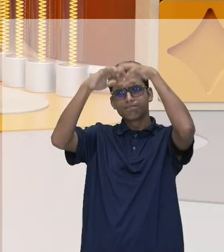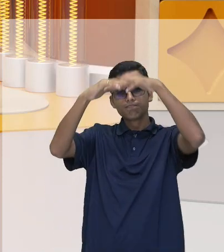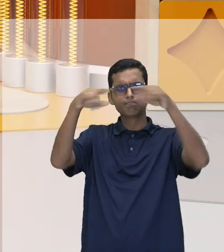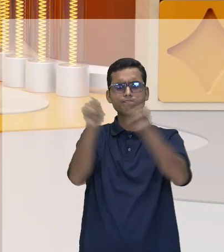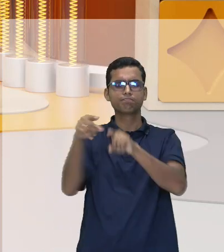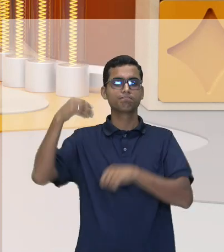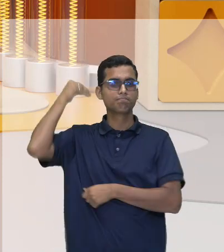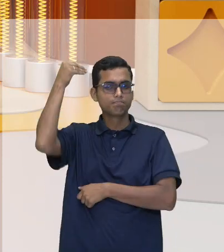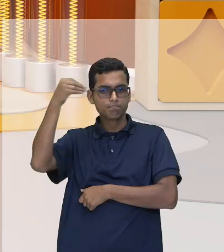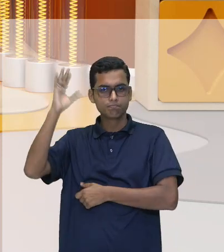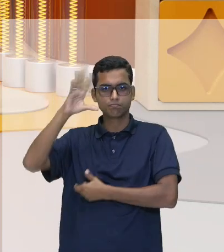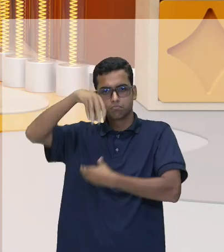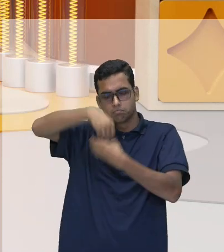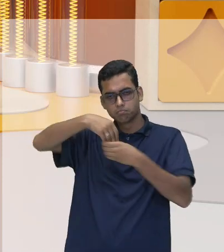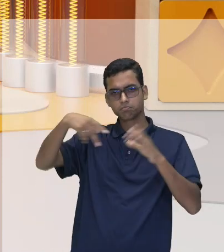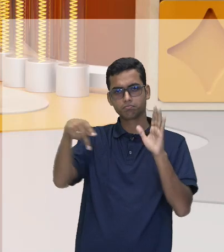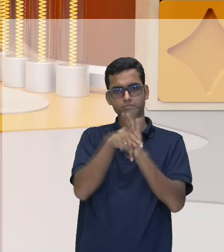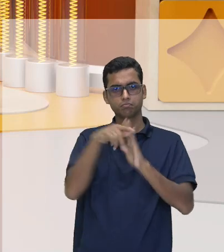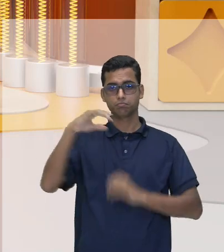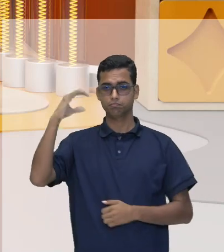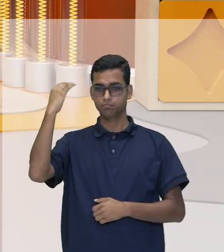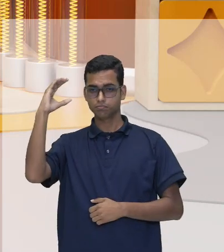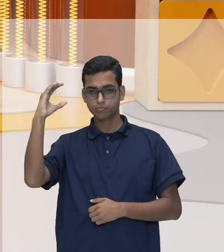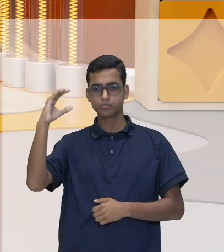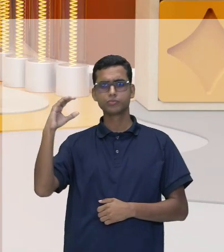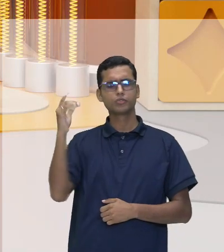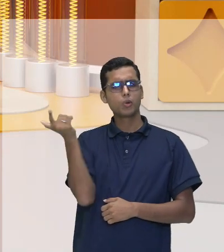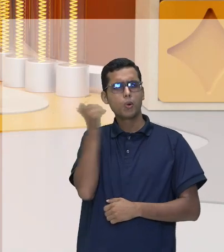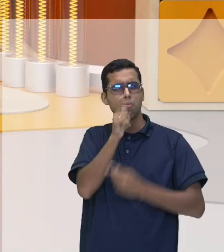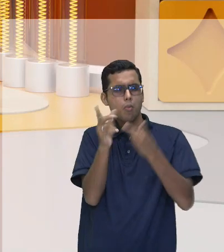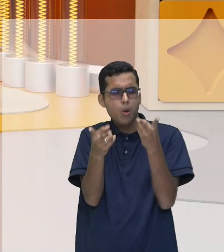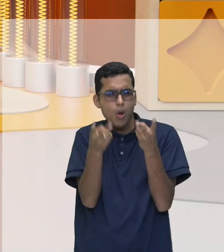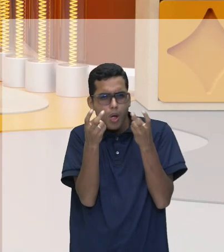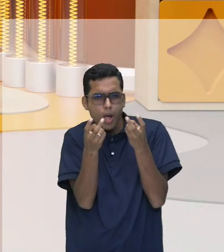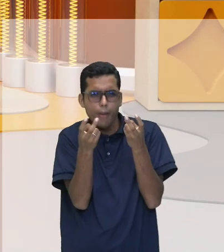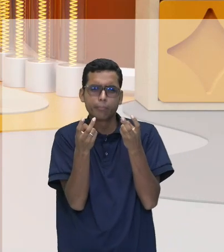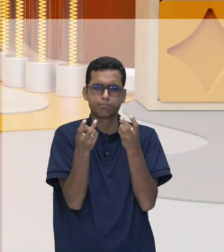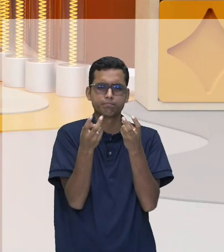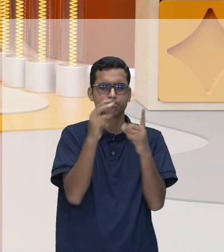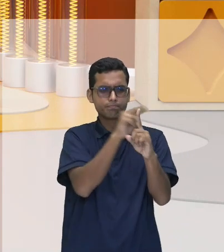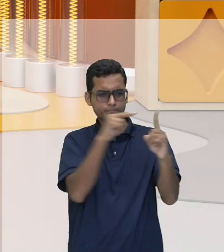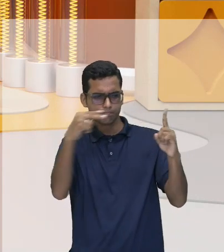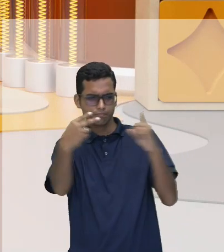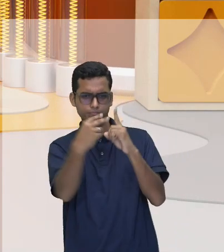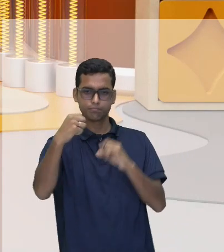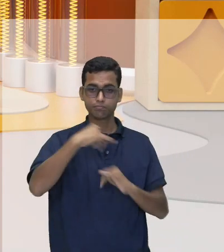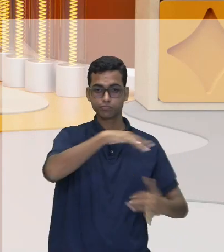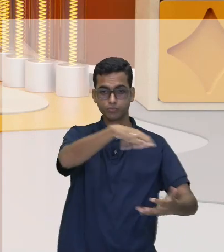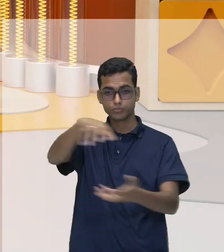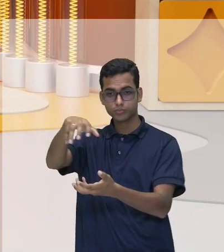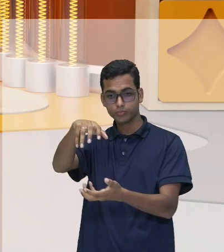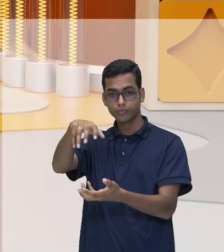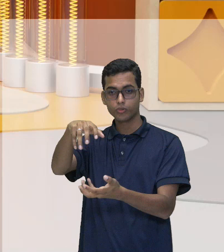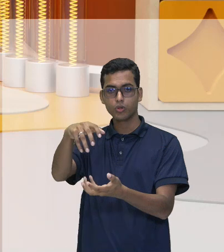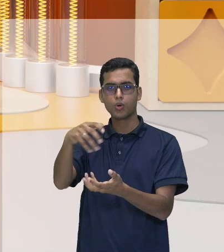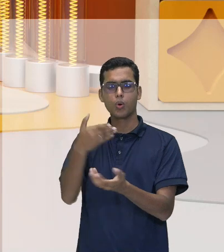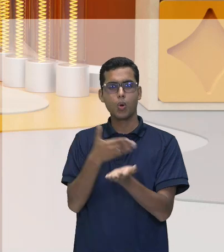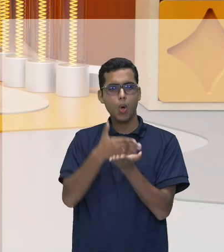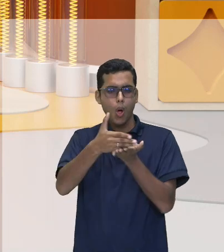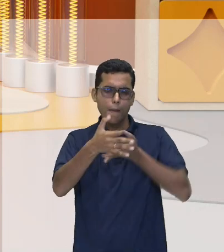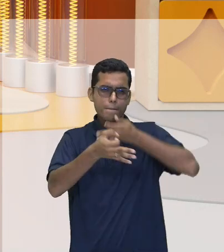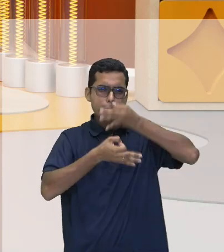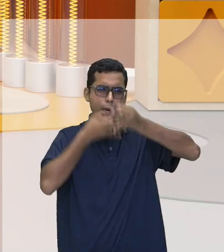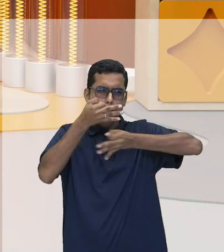diversas correntes protestantes. Então, o que aconteceu? Martinho Lutero, que era um membro da Igreja Católica, era